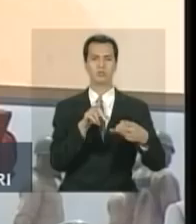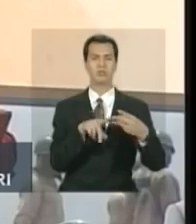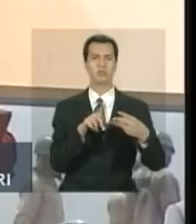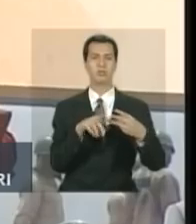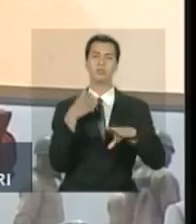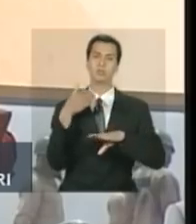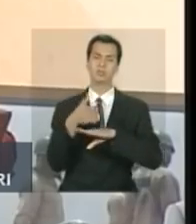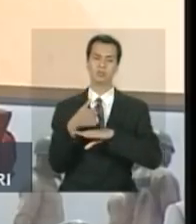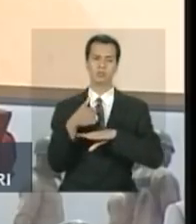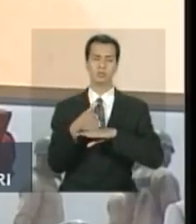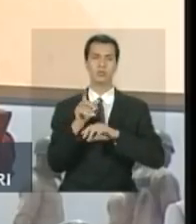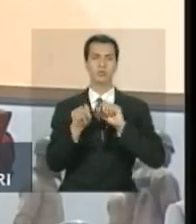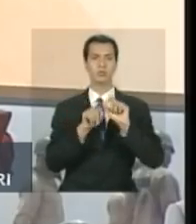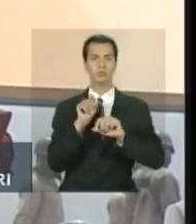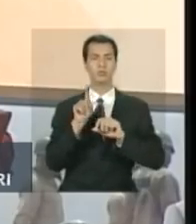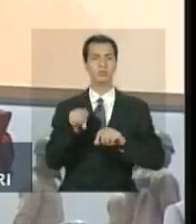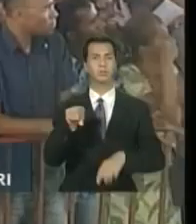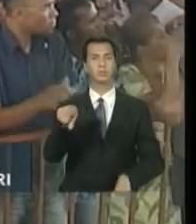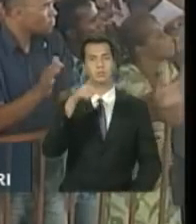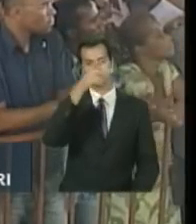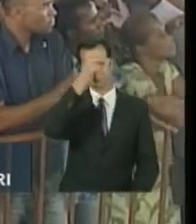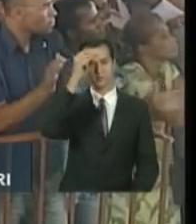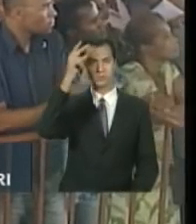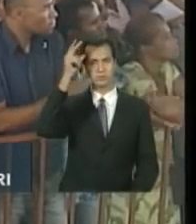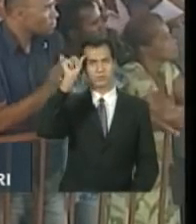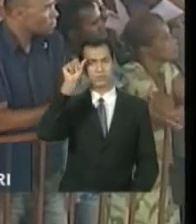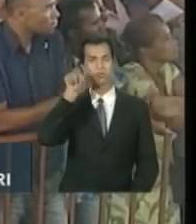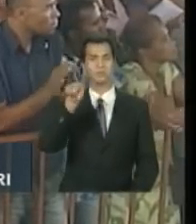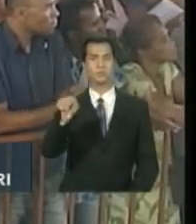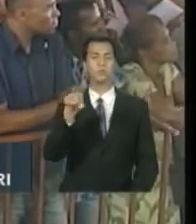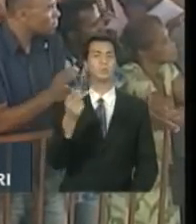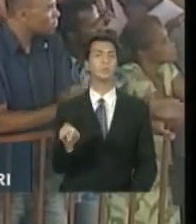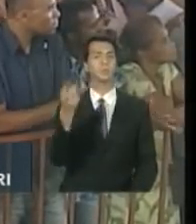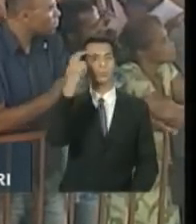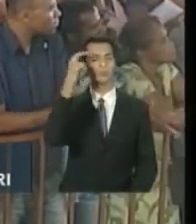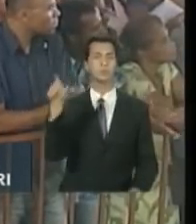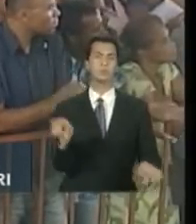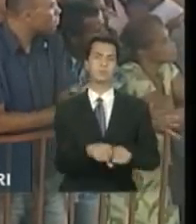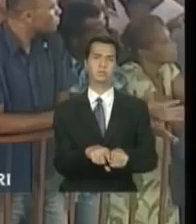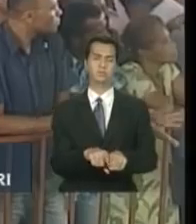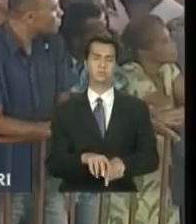tem de ter isso aqui do prefeito, acesso à cultura.